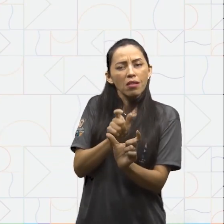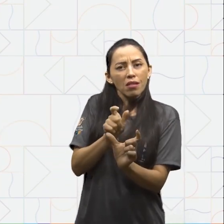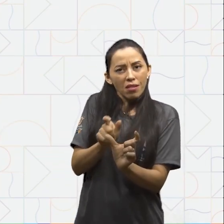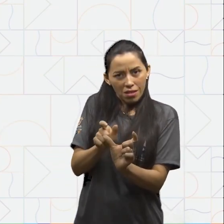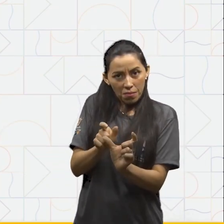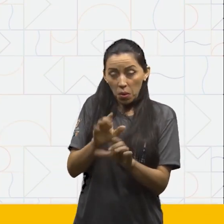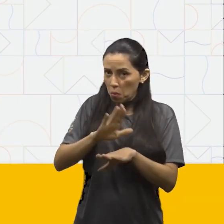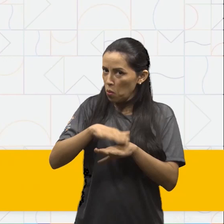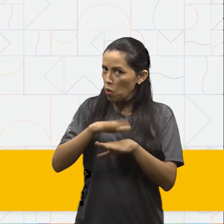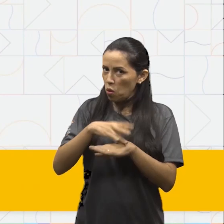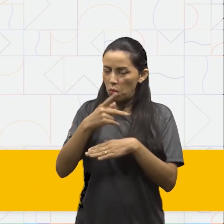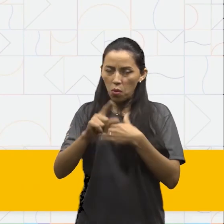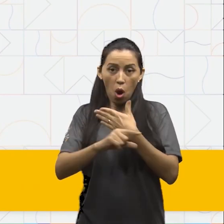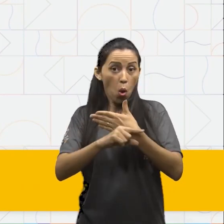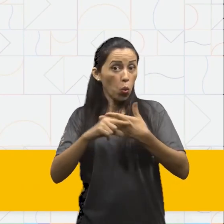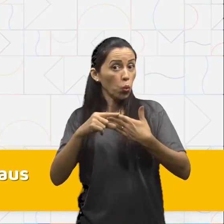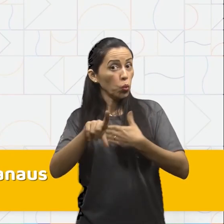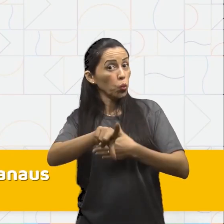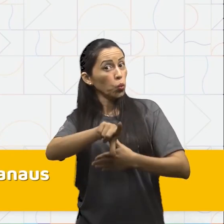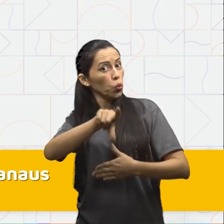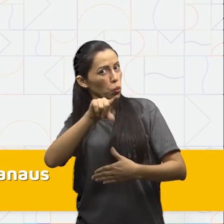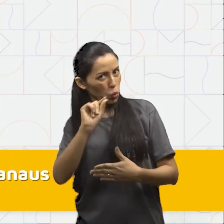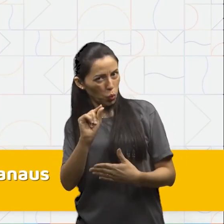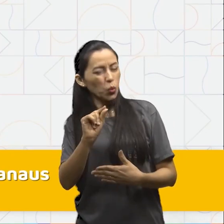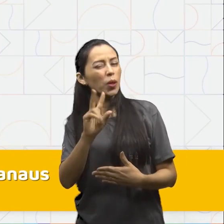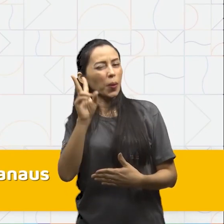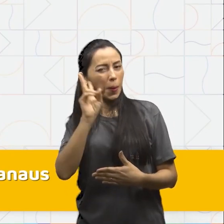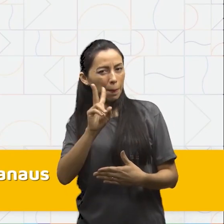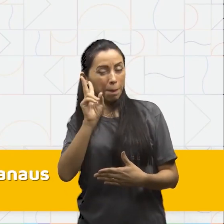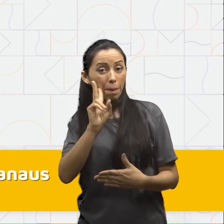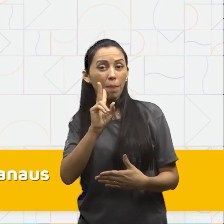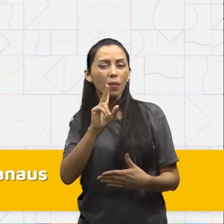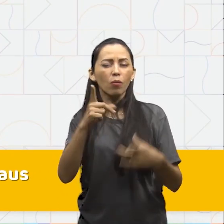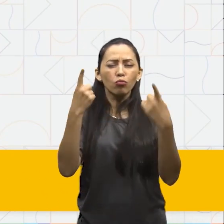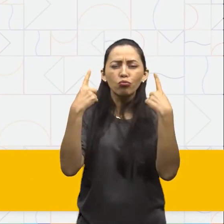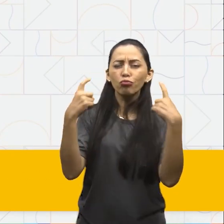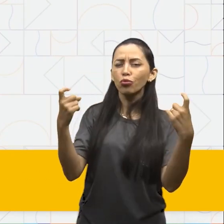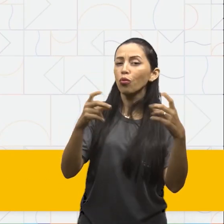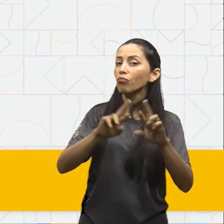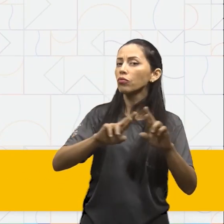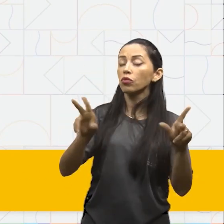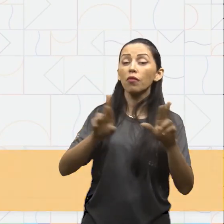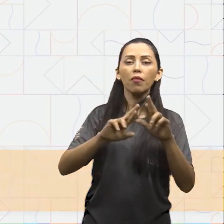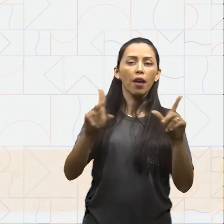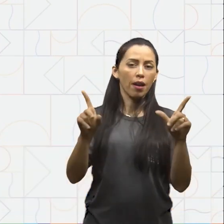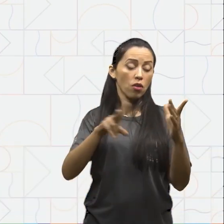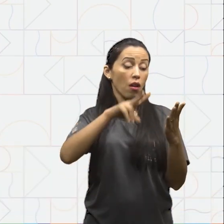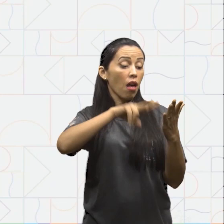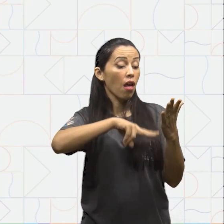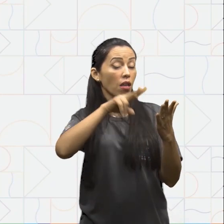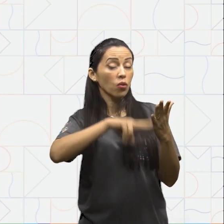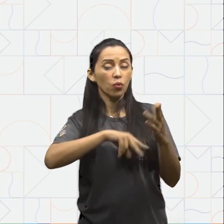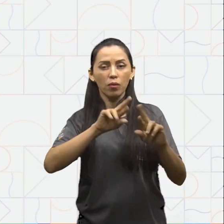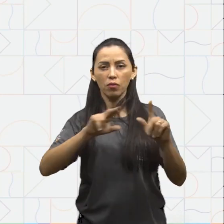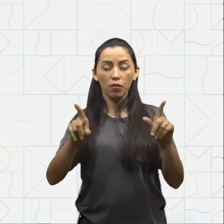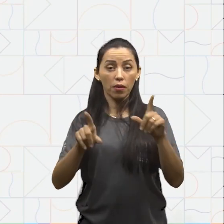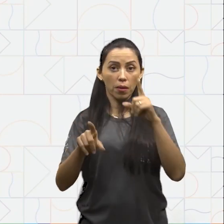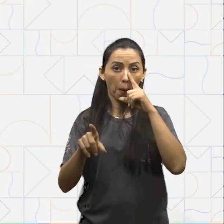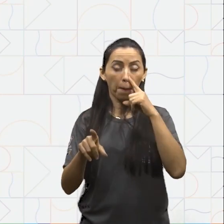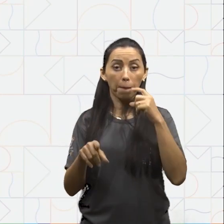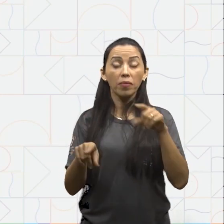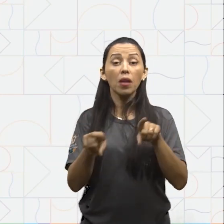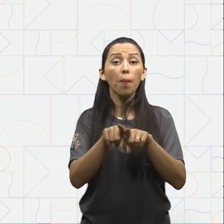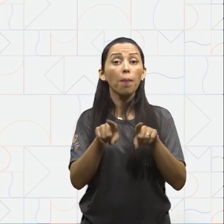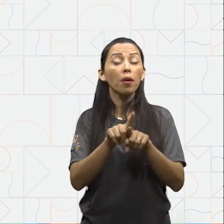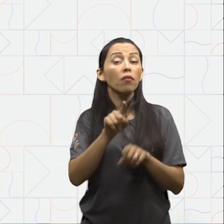os autores repetem as sílabas em um mesmo verso, causando um efeito muito divertido na leitura.